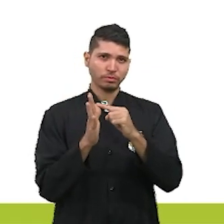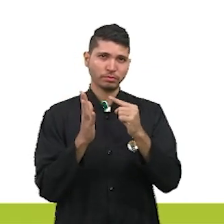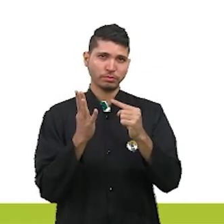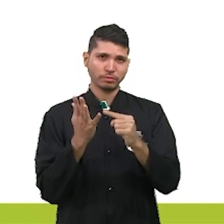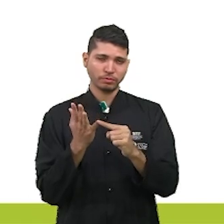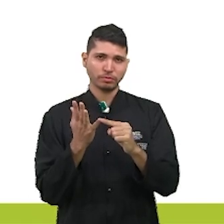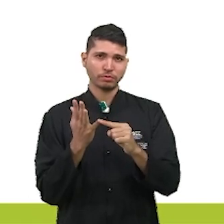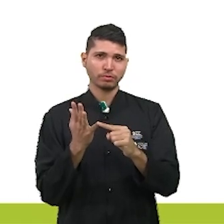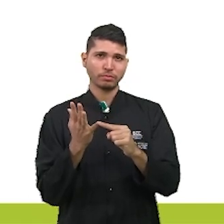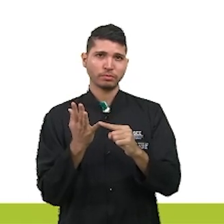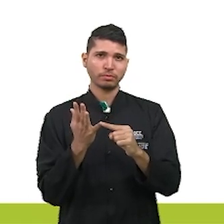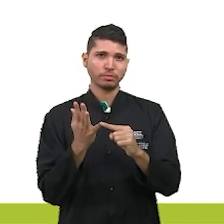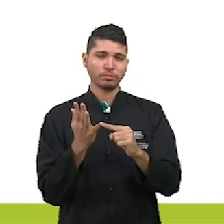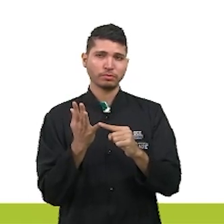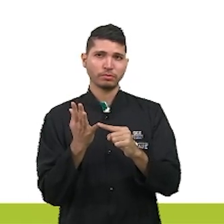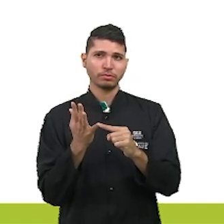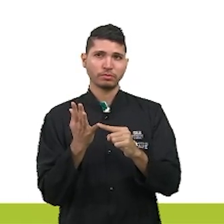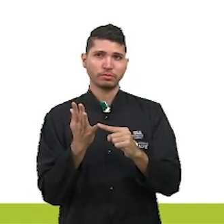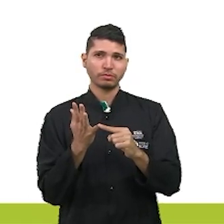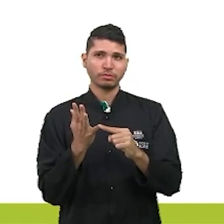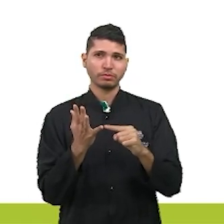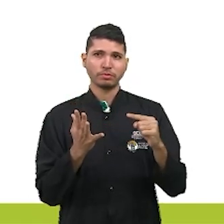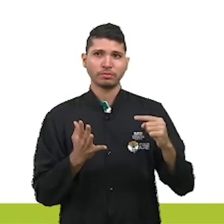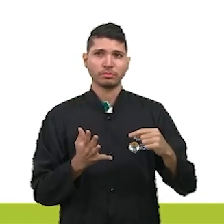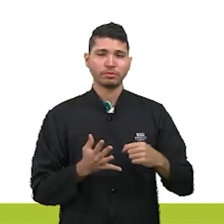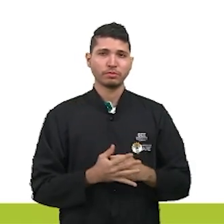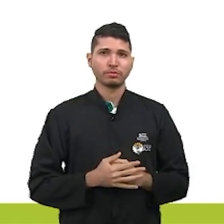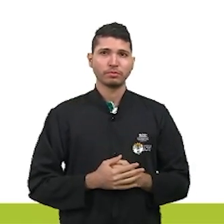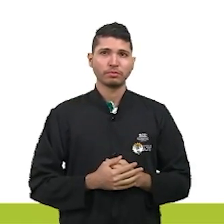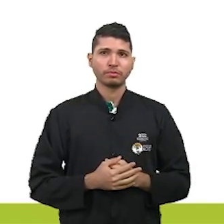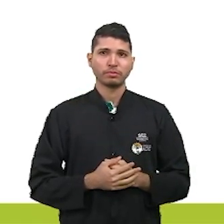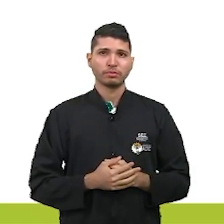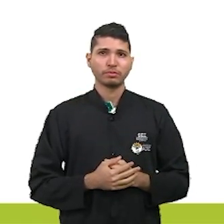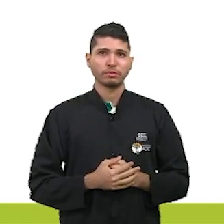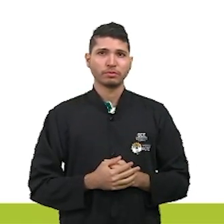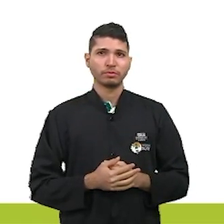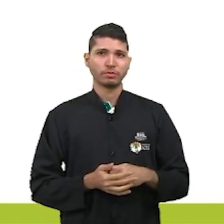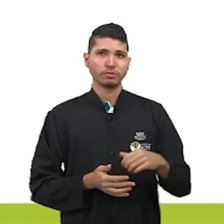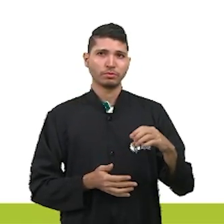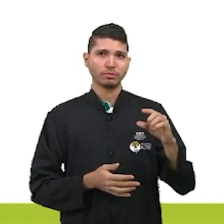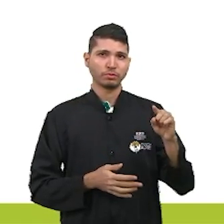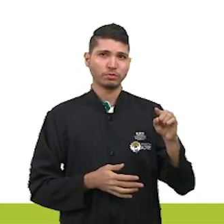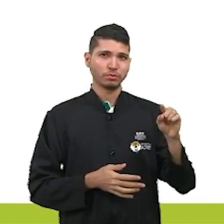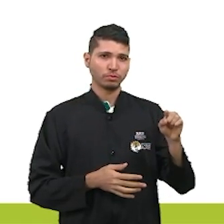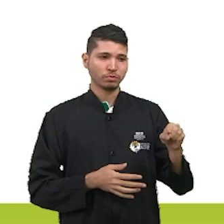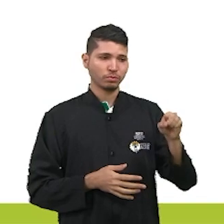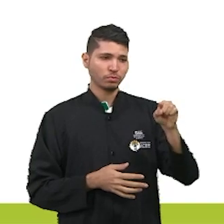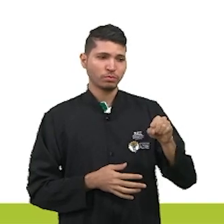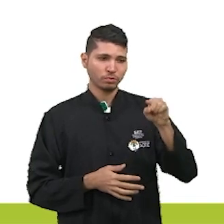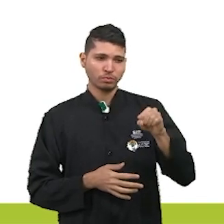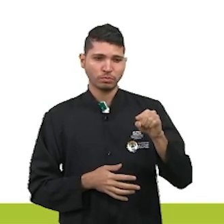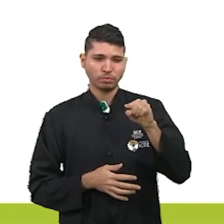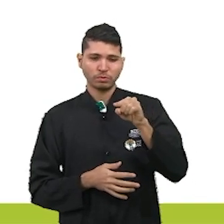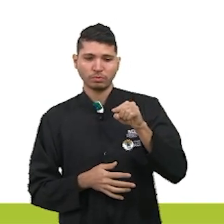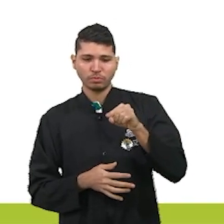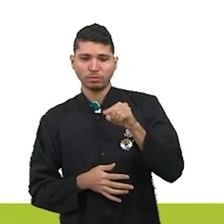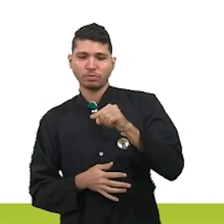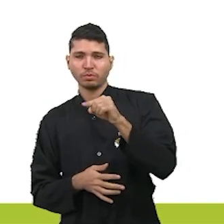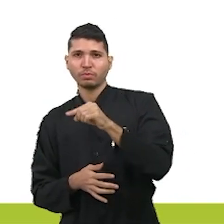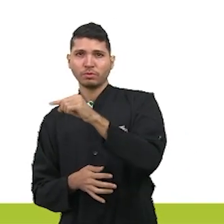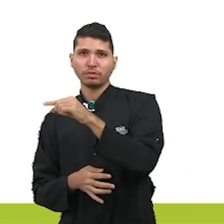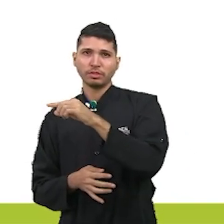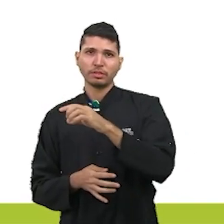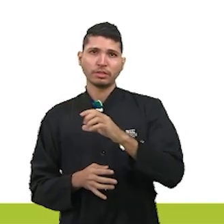E esses ondulados representam as consoantes. Eu quero permutá-las entre si, de modo